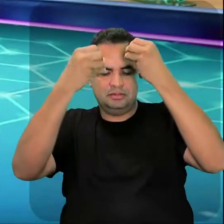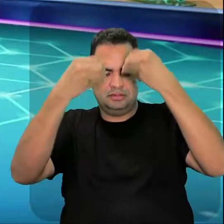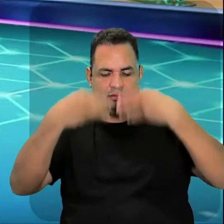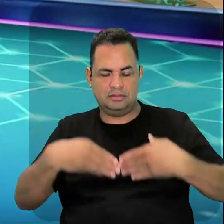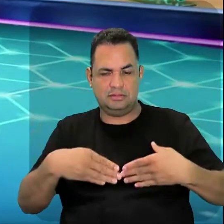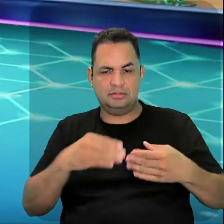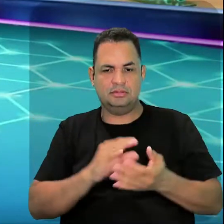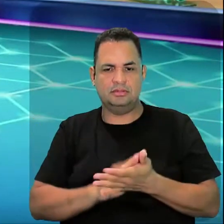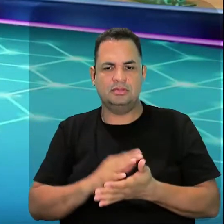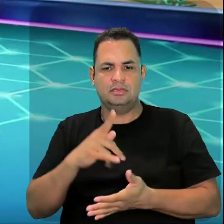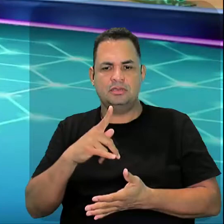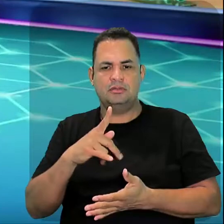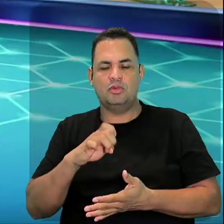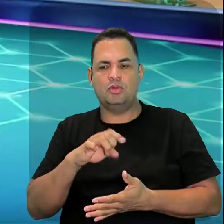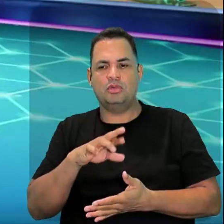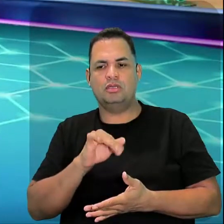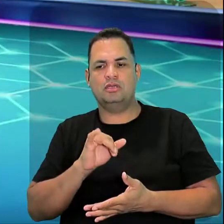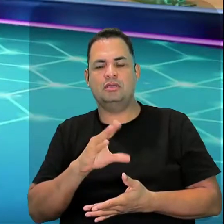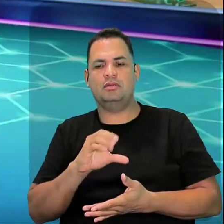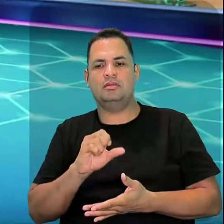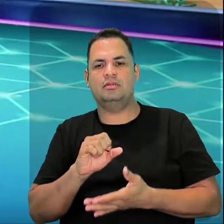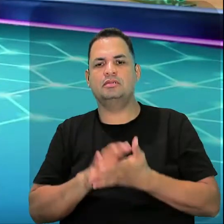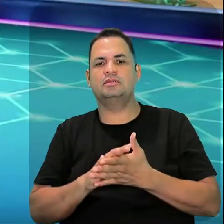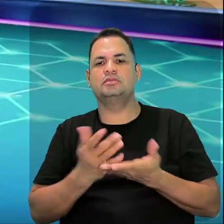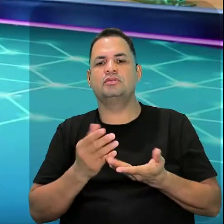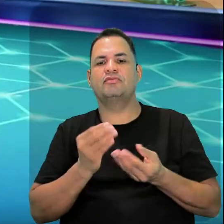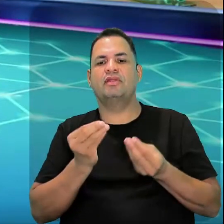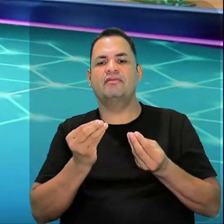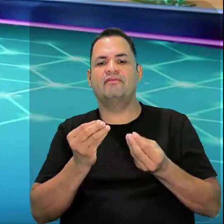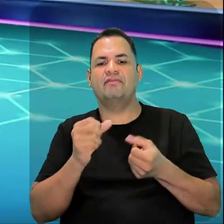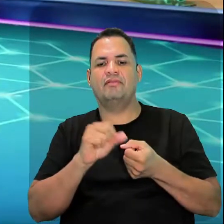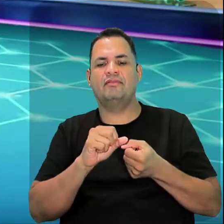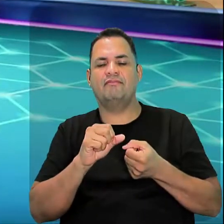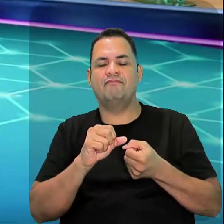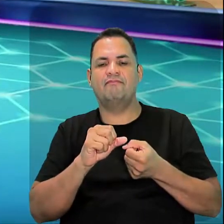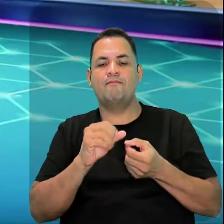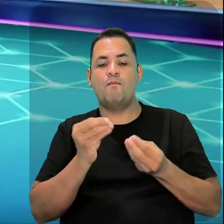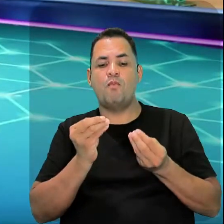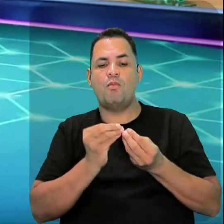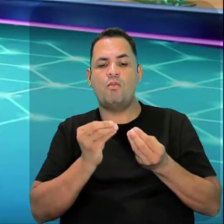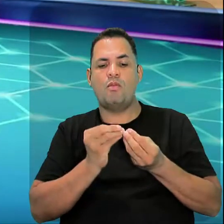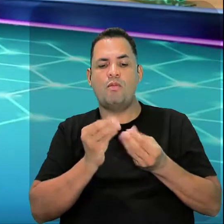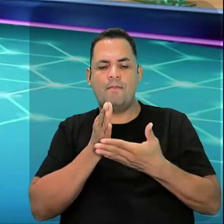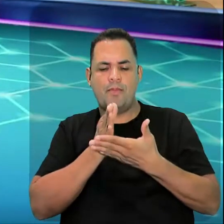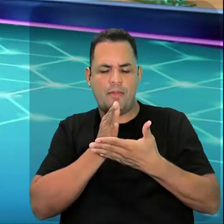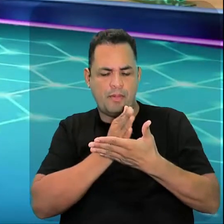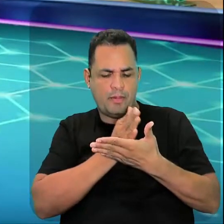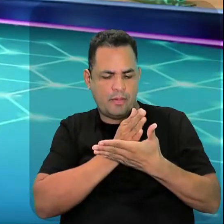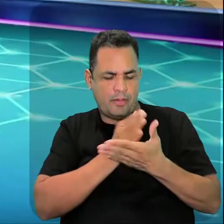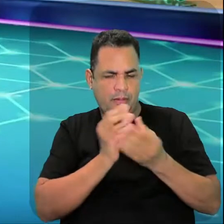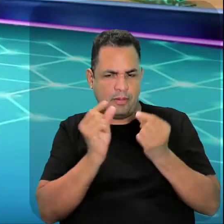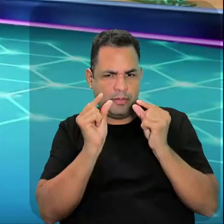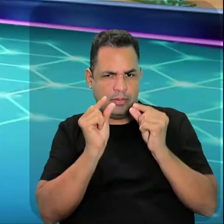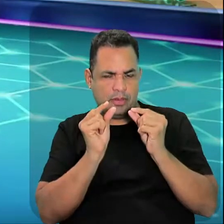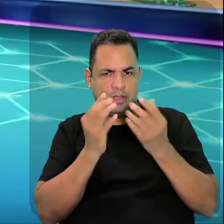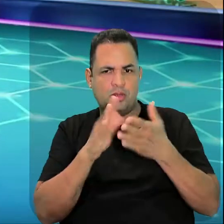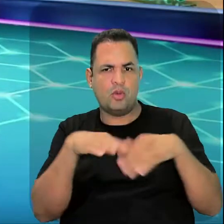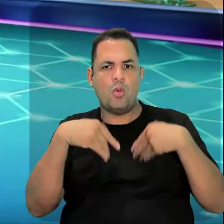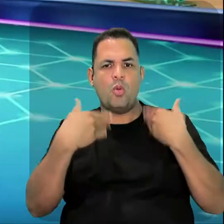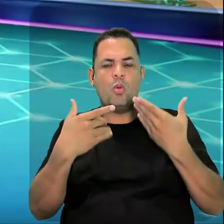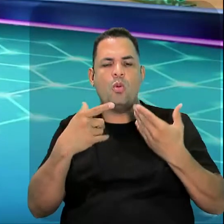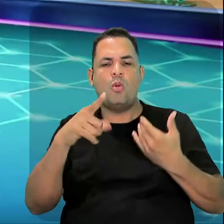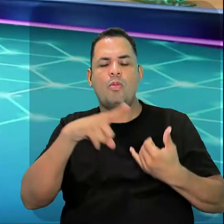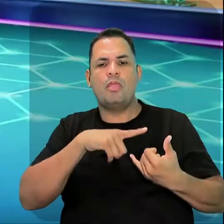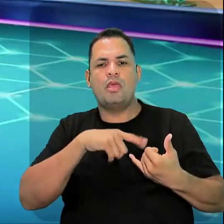tem que ter na sua mente que eu estou falando de uma molécula que é feita por moléculas menores. Aqui, na